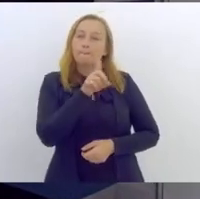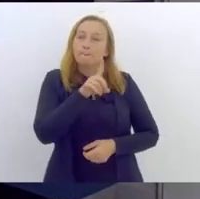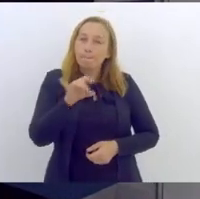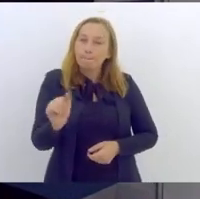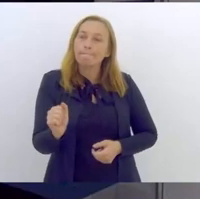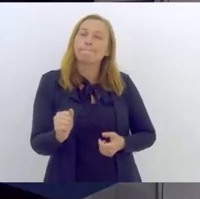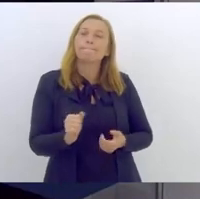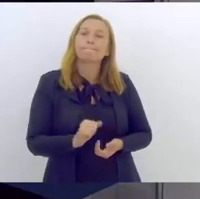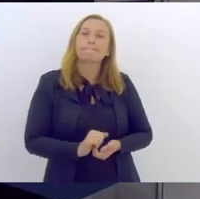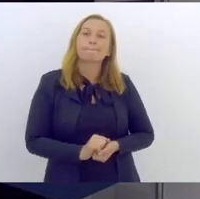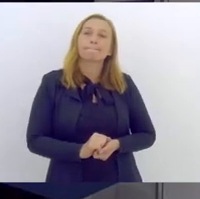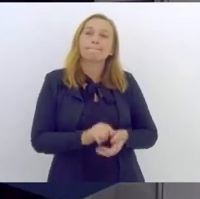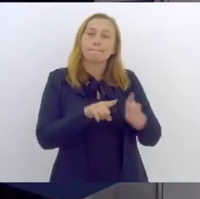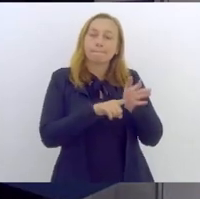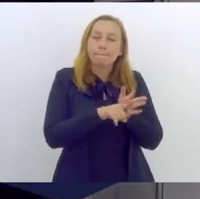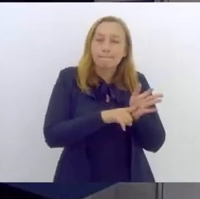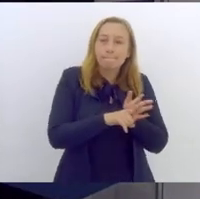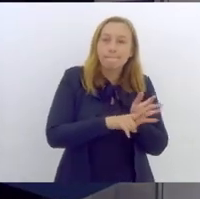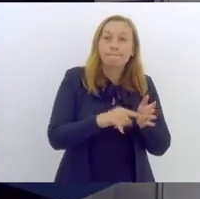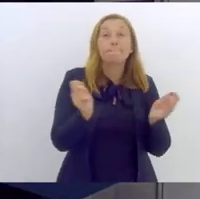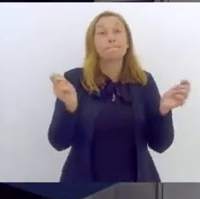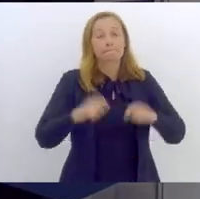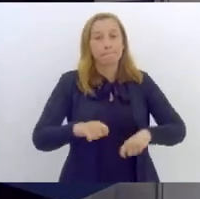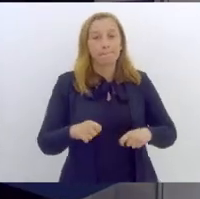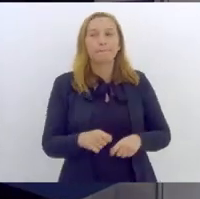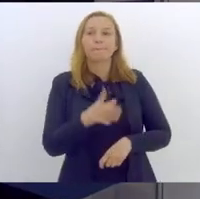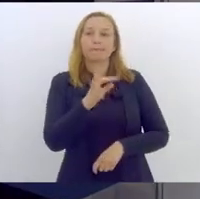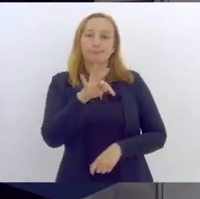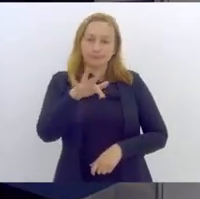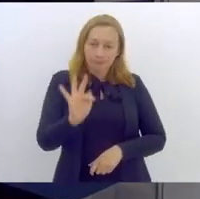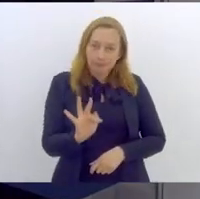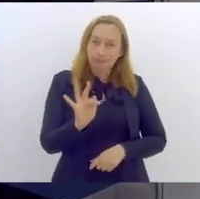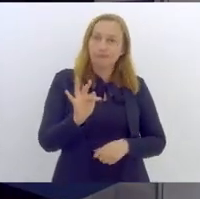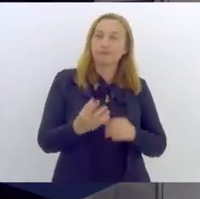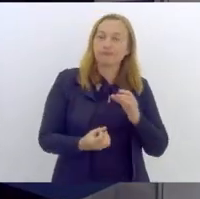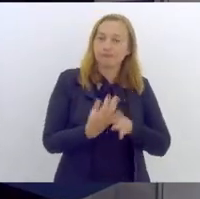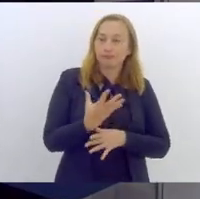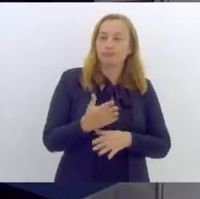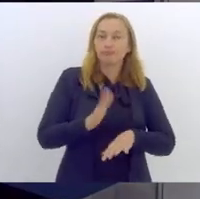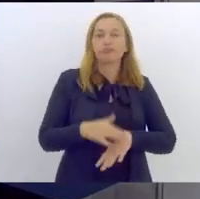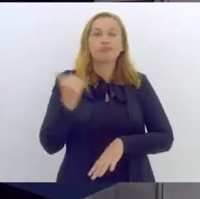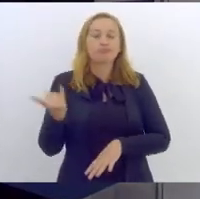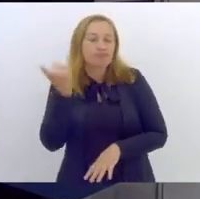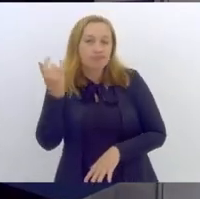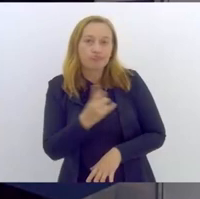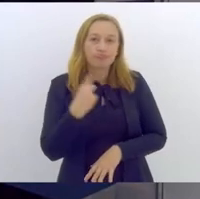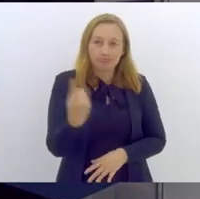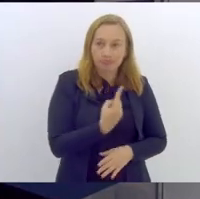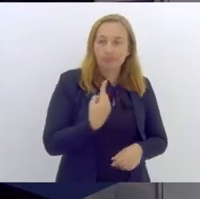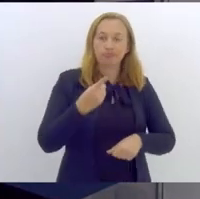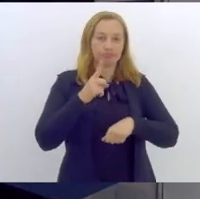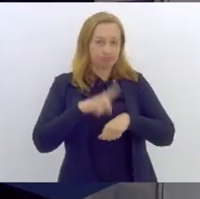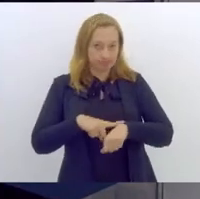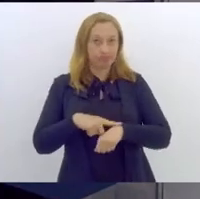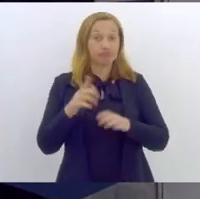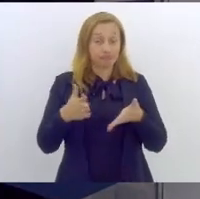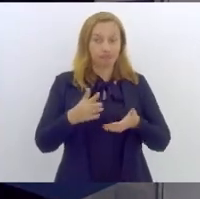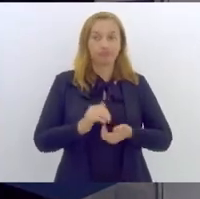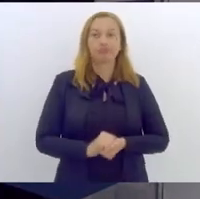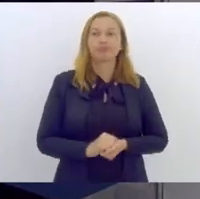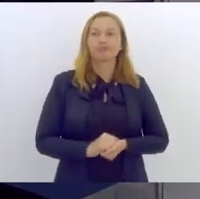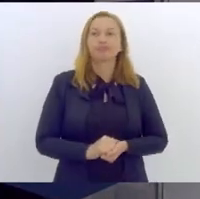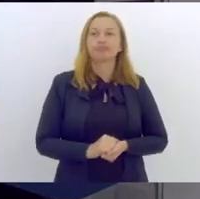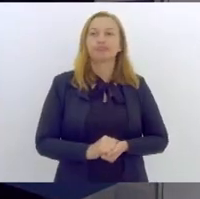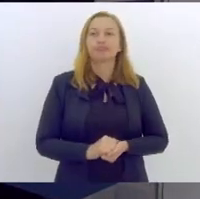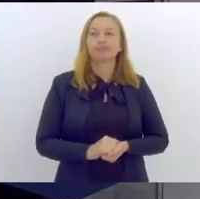poder verificar a possibilidade da realização desse TAF que é o mais importante para a gente nesse nesse exato momento nós